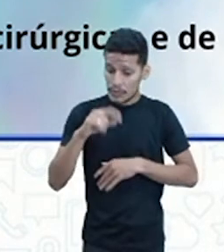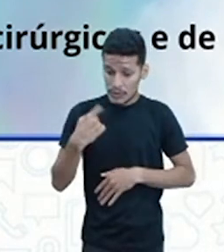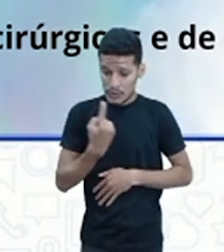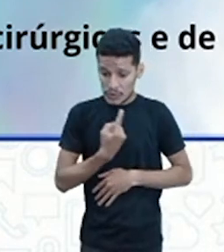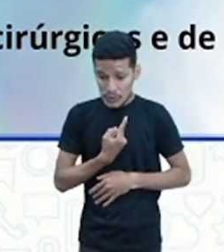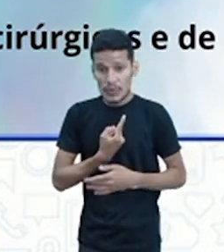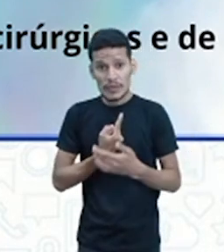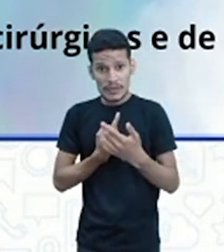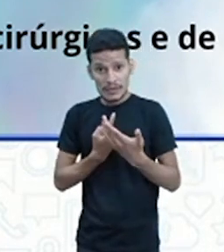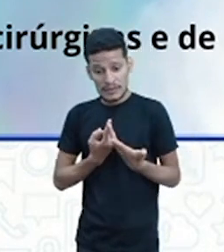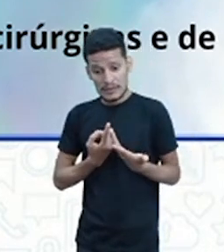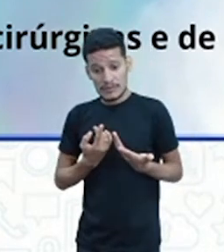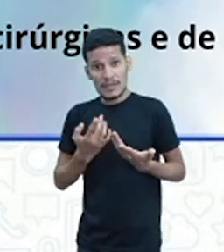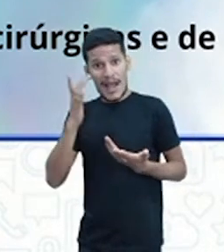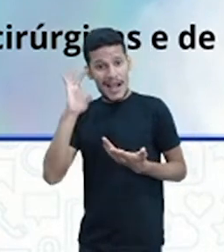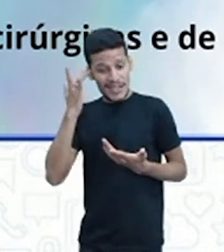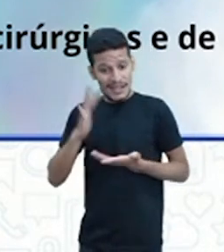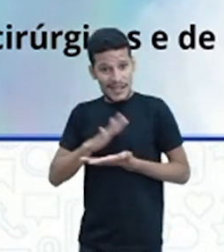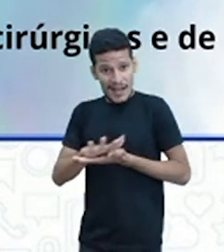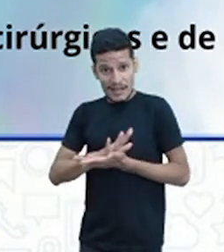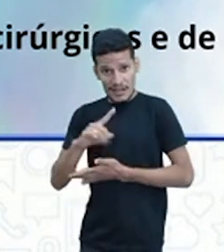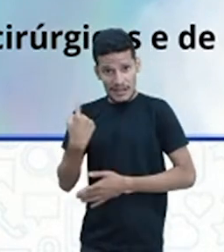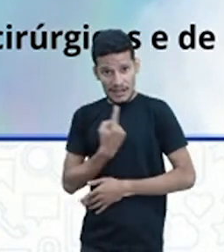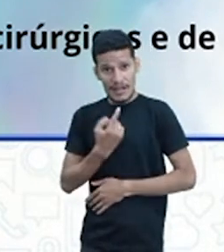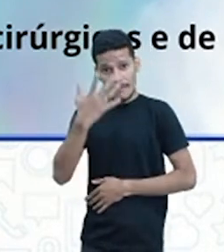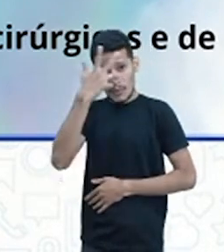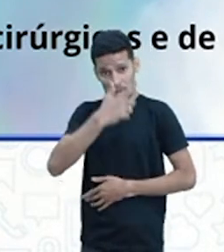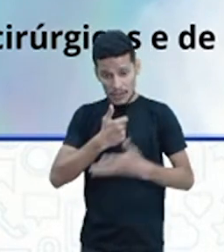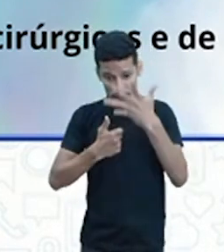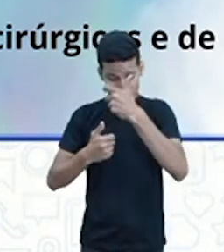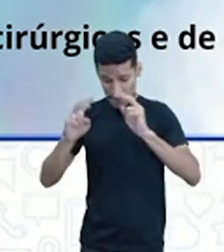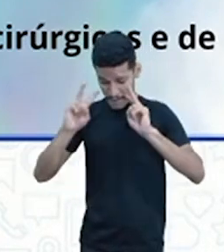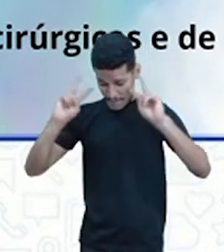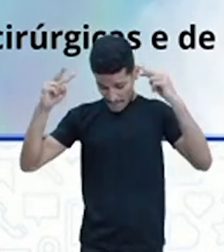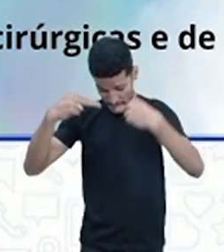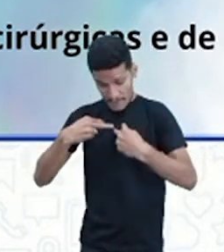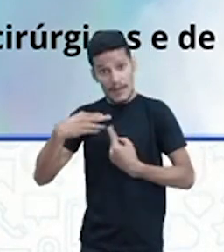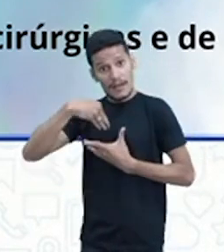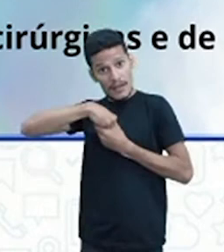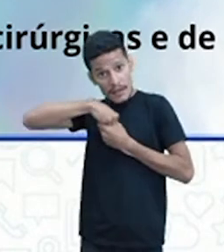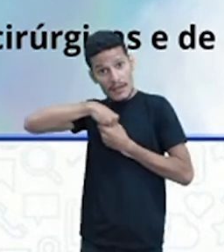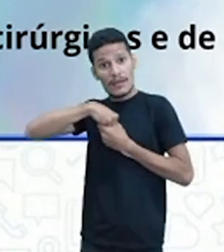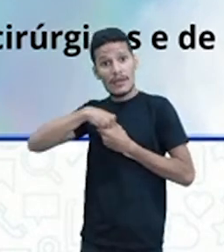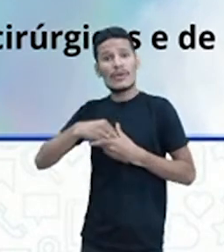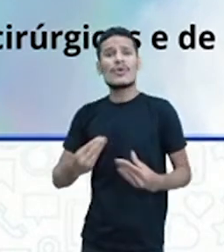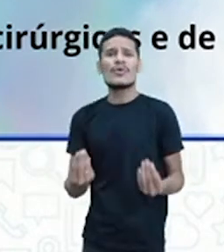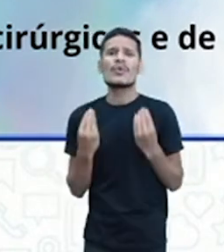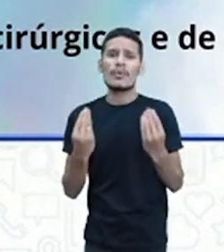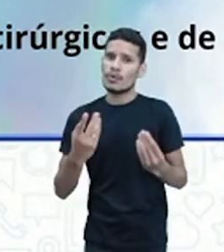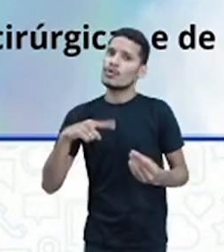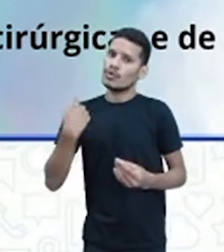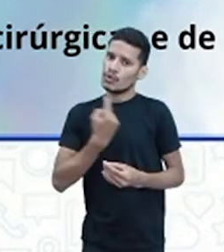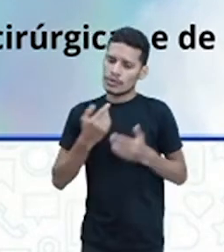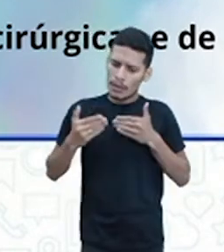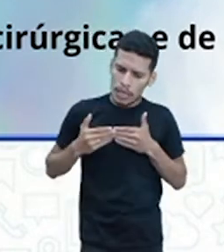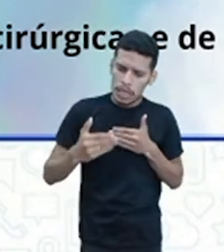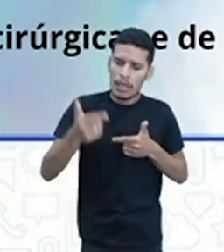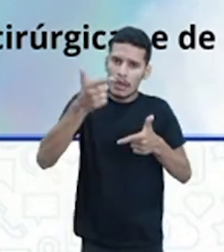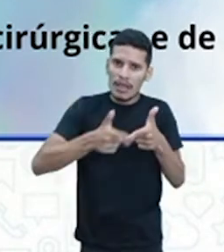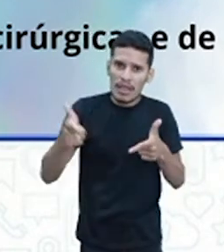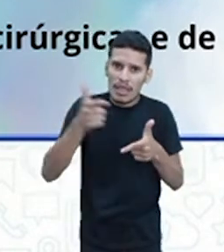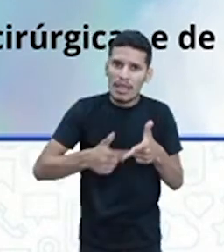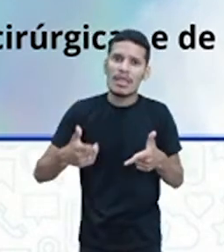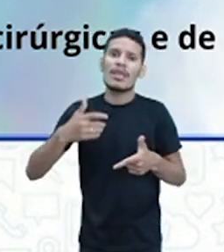gente acha mais bonito, se a gente não consegue ver essa beleza na gente, a gente acaba tendo problemas de